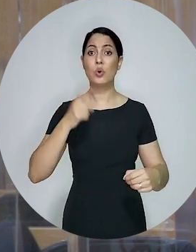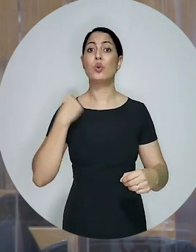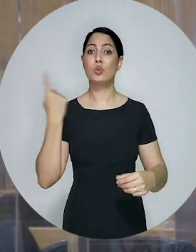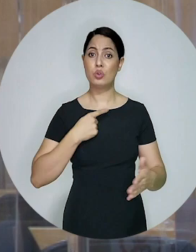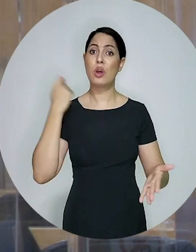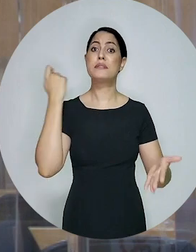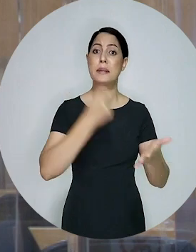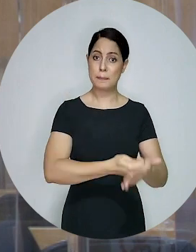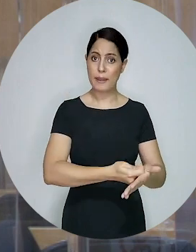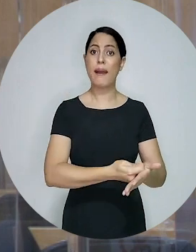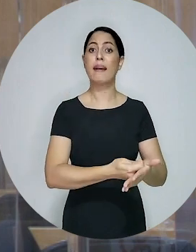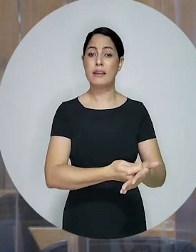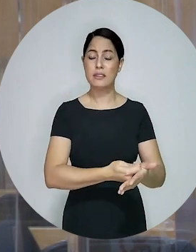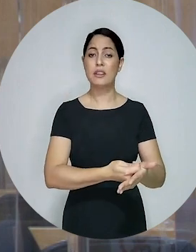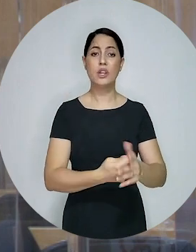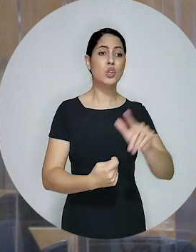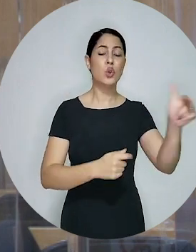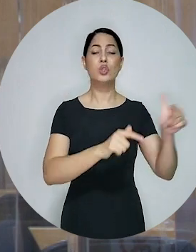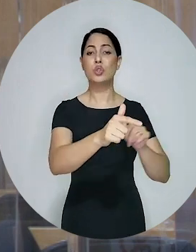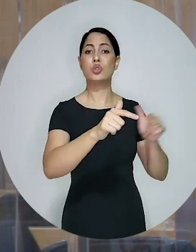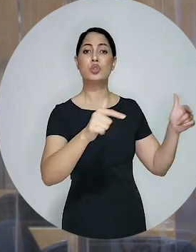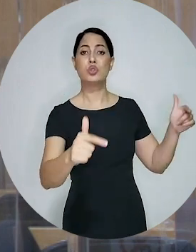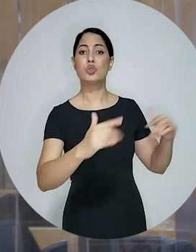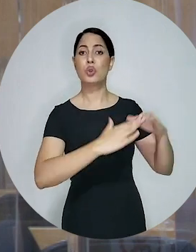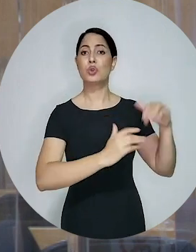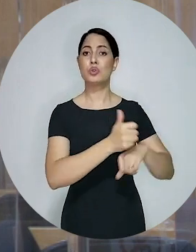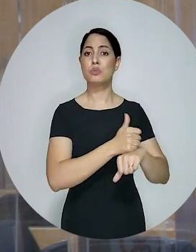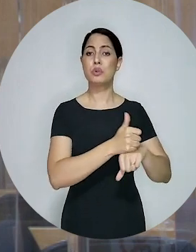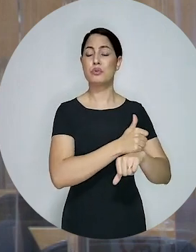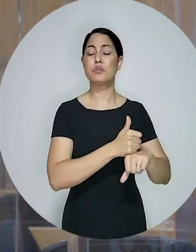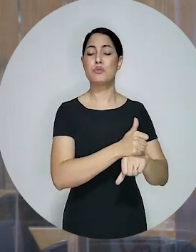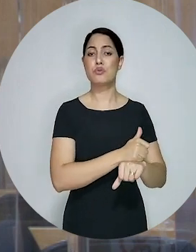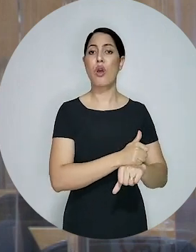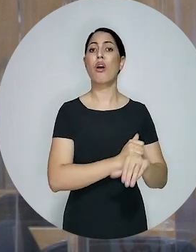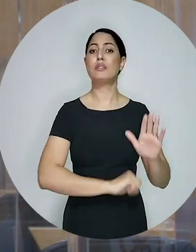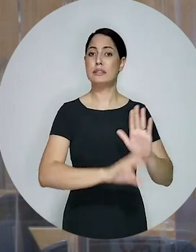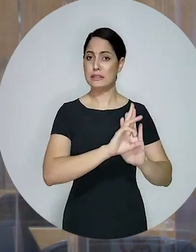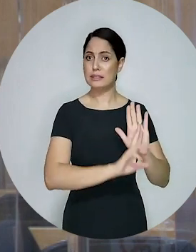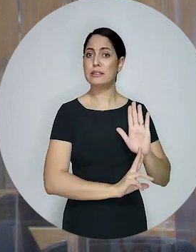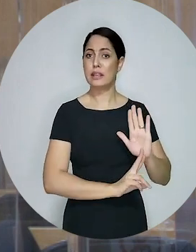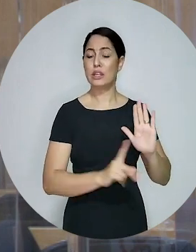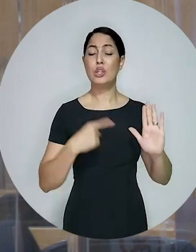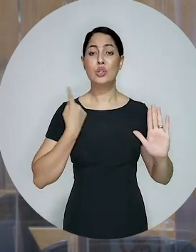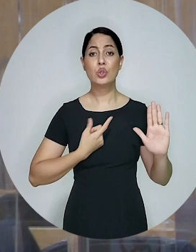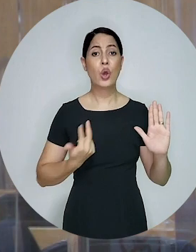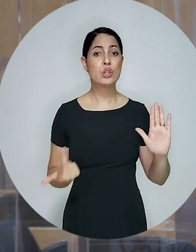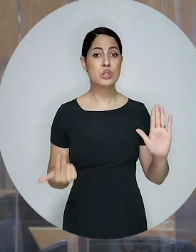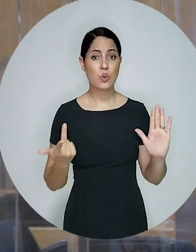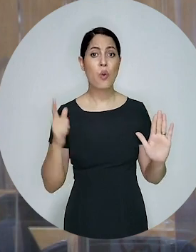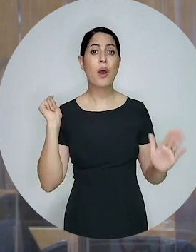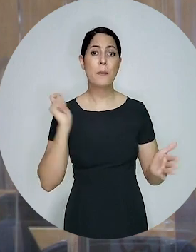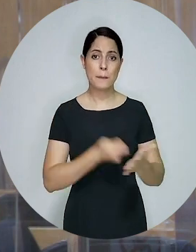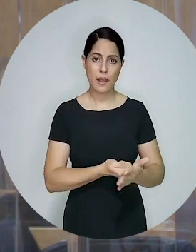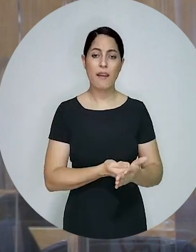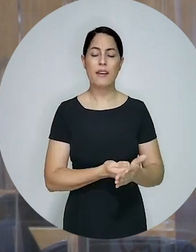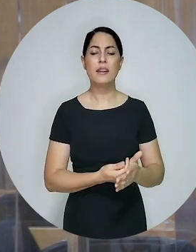lucro e não paga nada diferente do que as profissões regulamentadas, mas